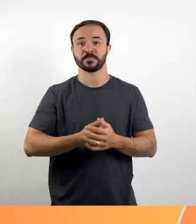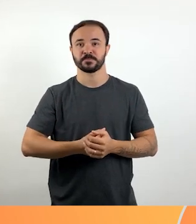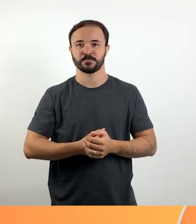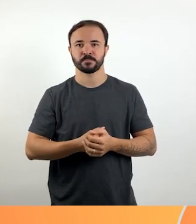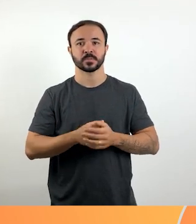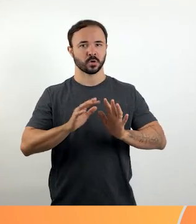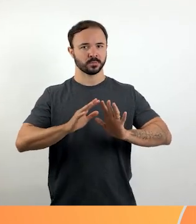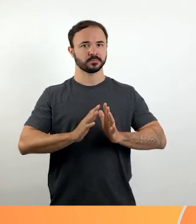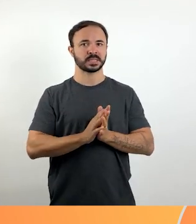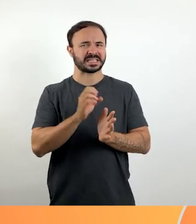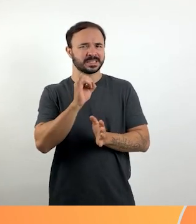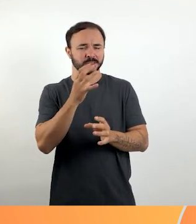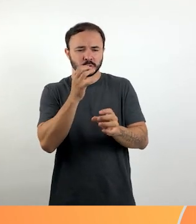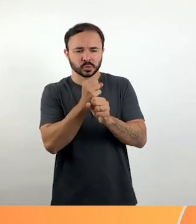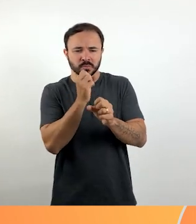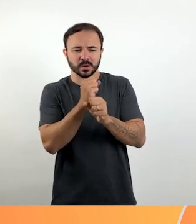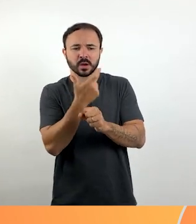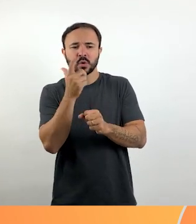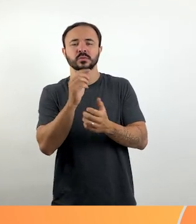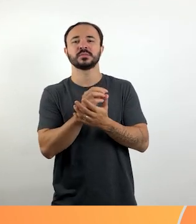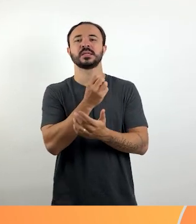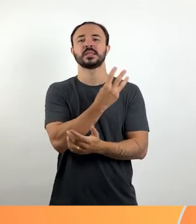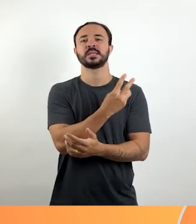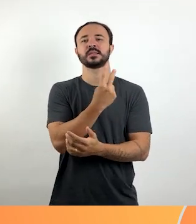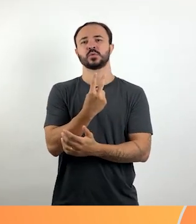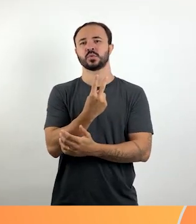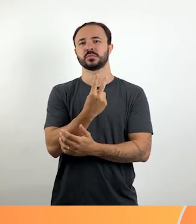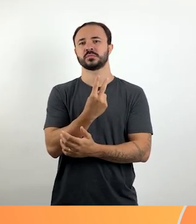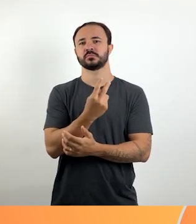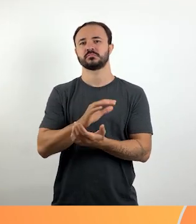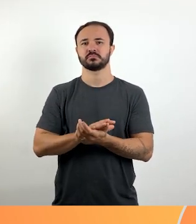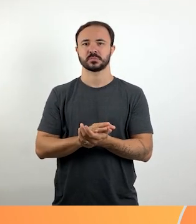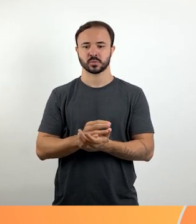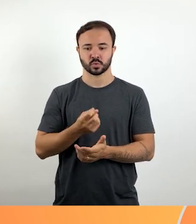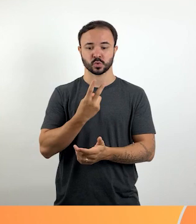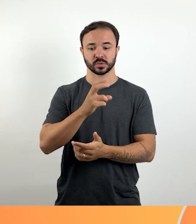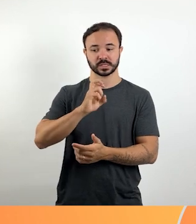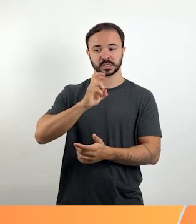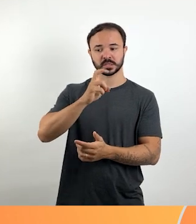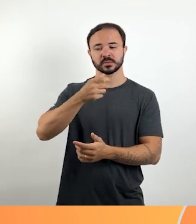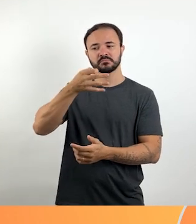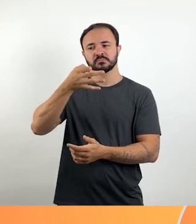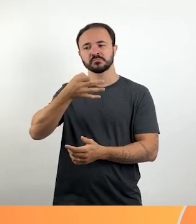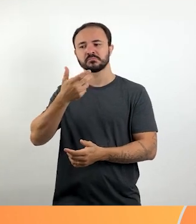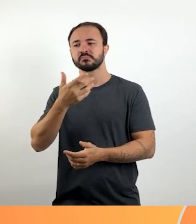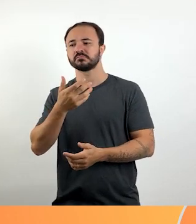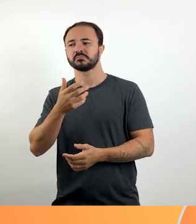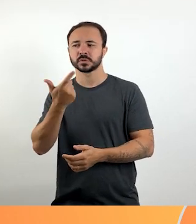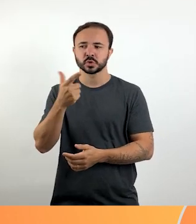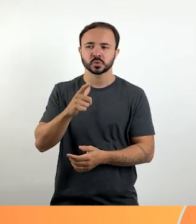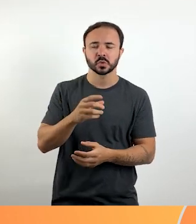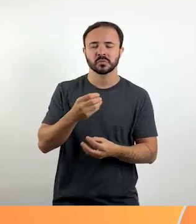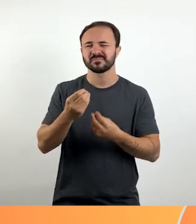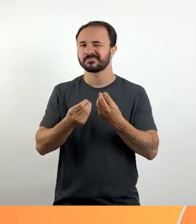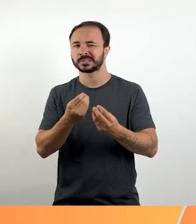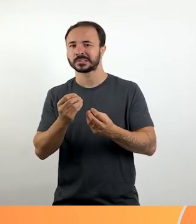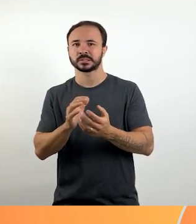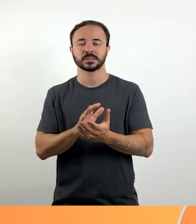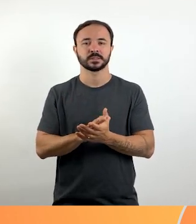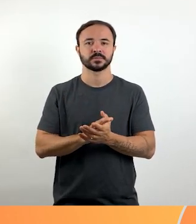outra com 32, outro 2 à quinta, e aí eu já vou estar usando, basicamente